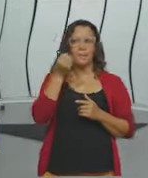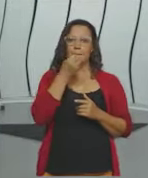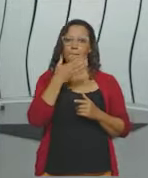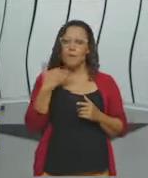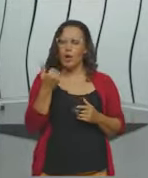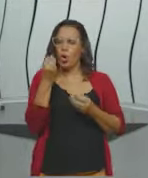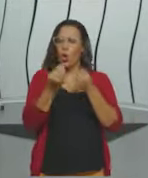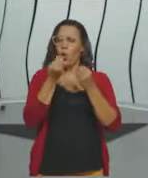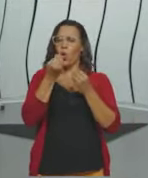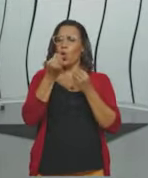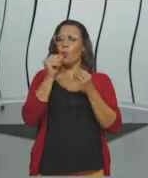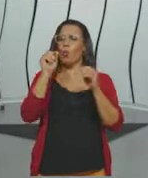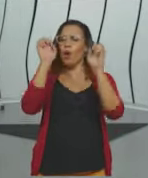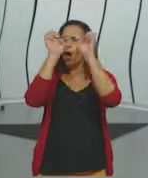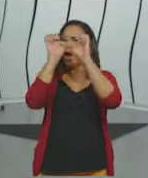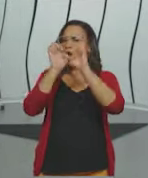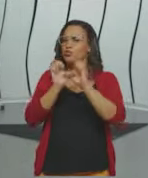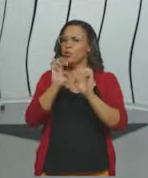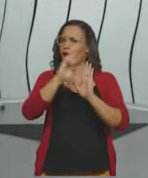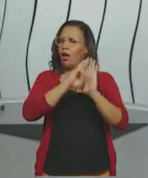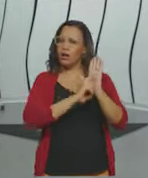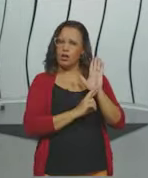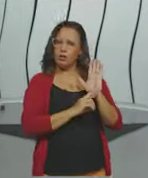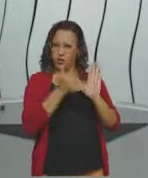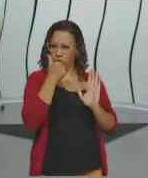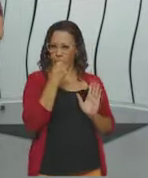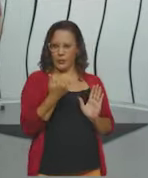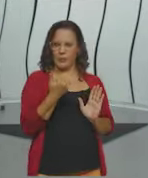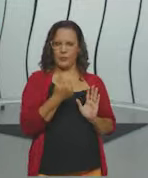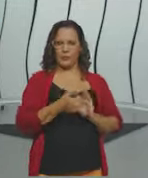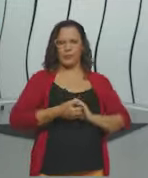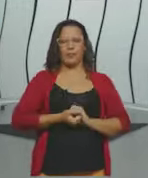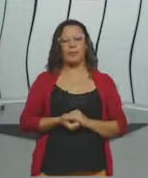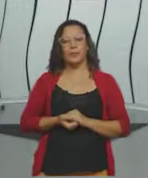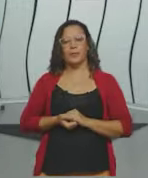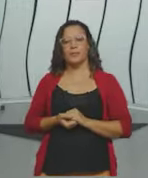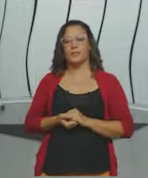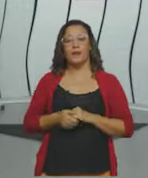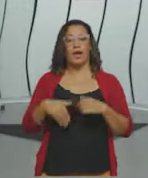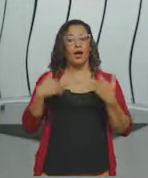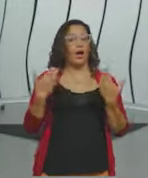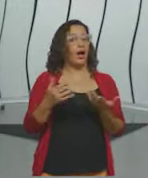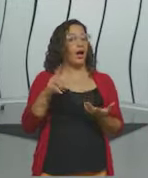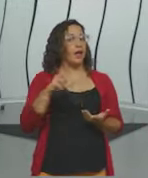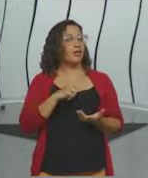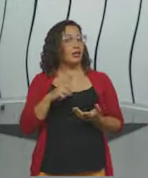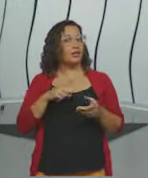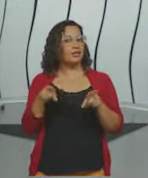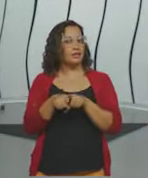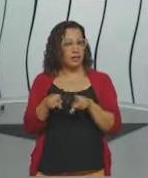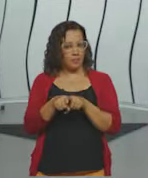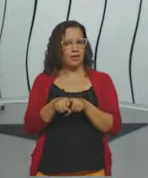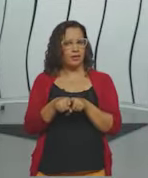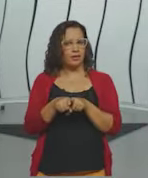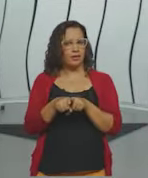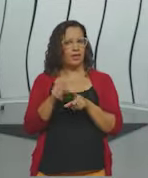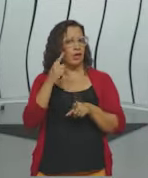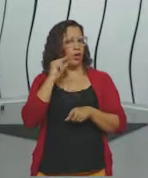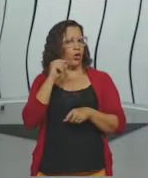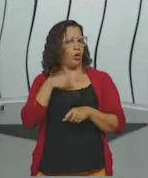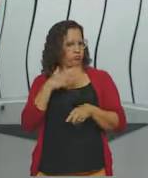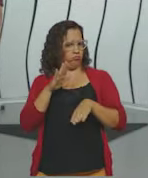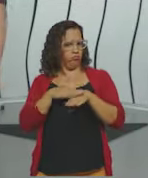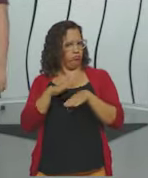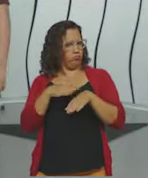é estruturado a correção da redação, tá bom? E aqui, olha, nós temos a presença da ação.